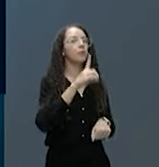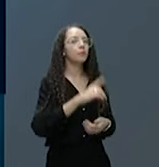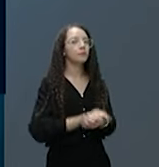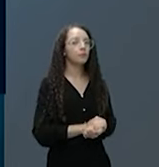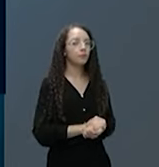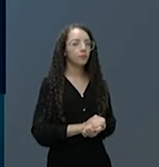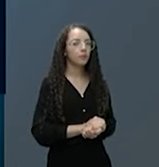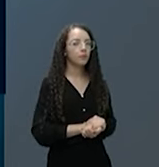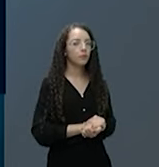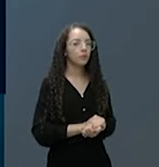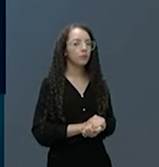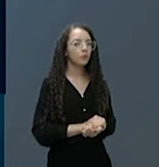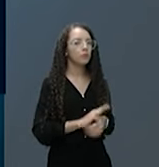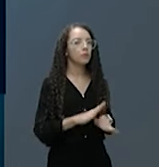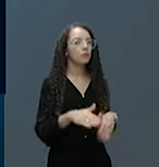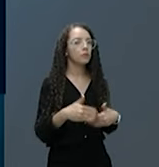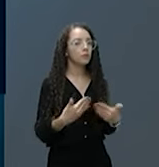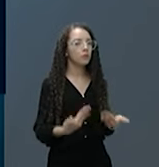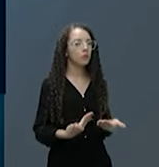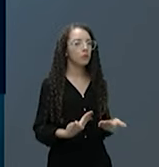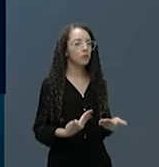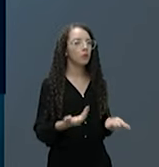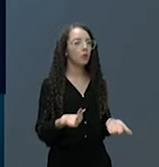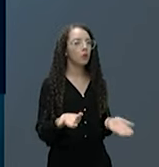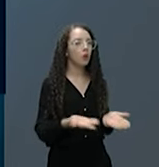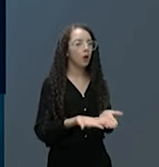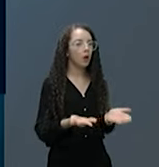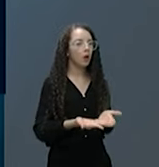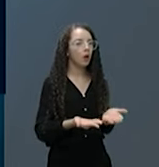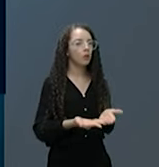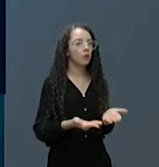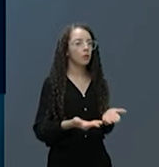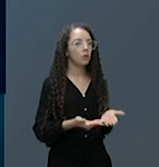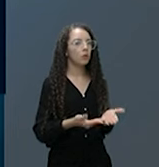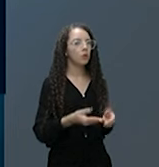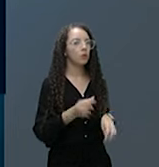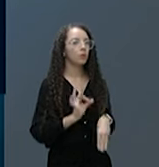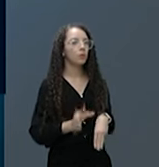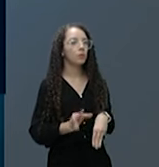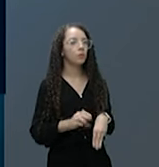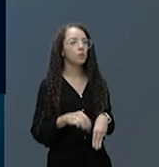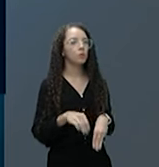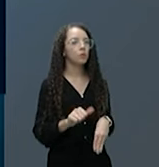Eu devolvo, então, a palavra ao relator, Vinícius Mauro.